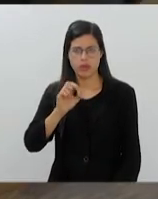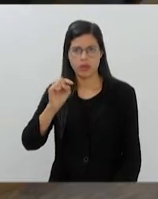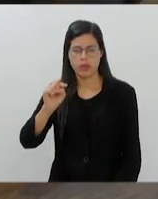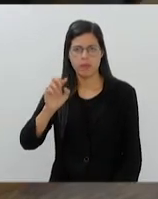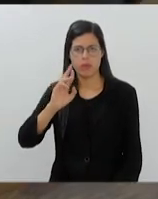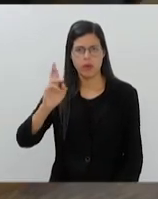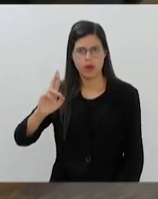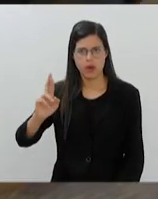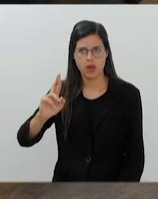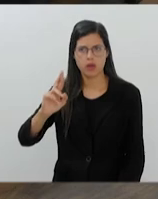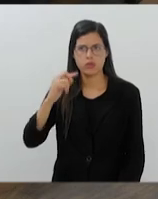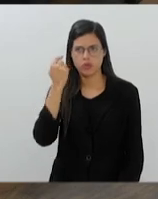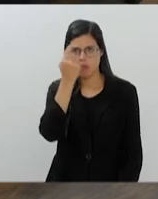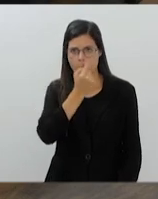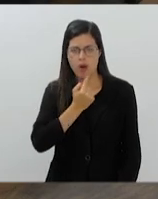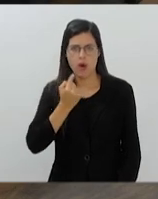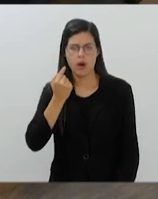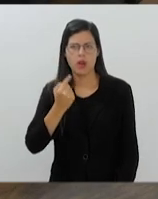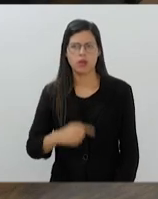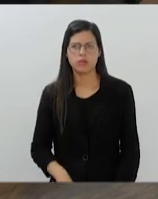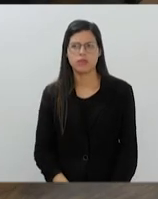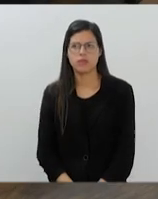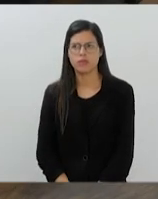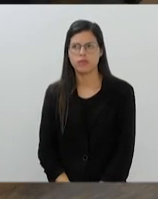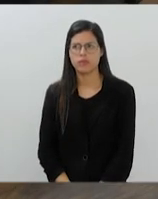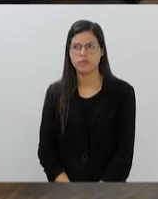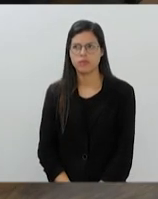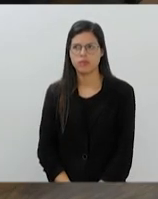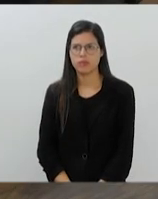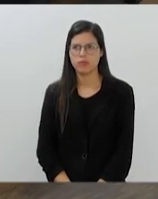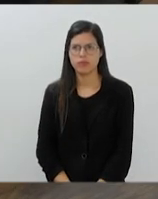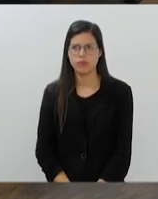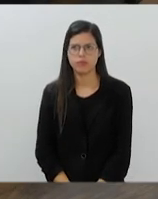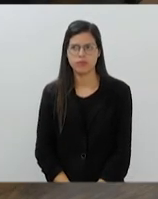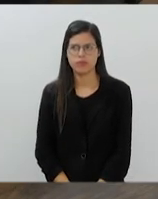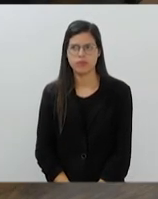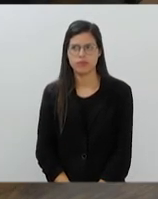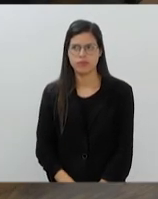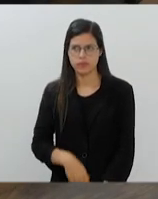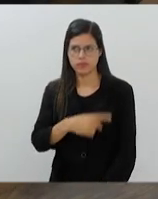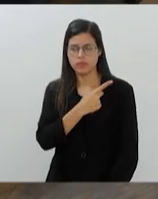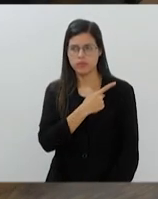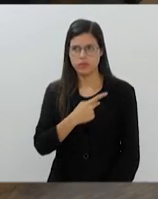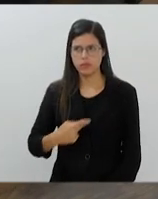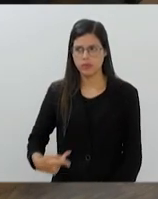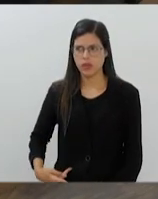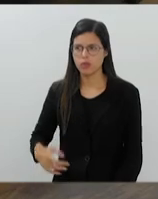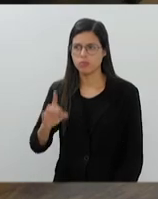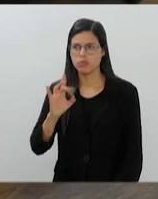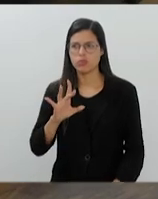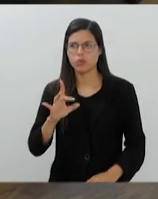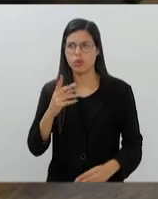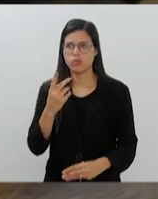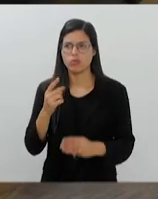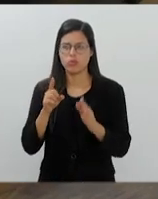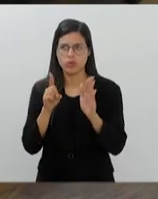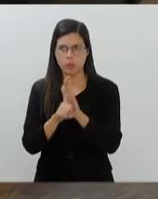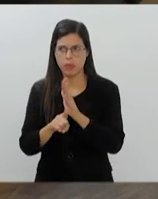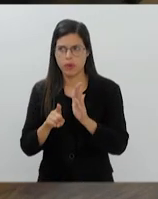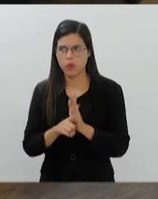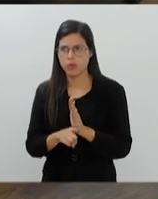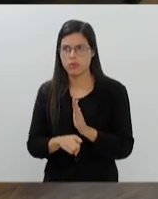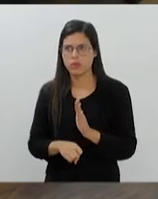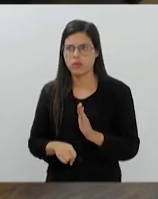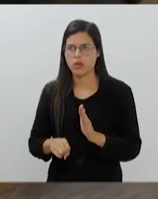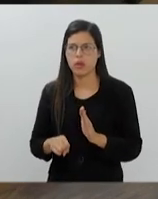sim na rádio Band Presidente posso fazer só dois questionamentos para encerrar minha participação